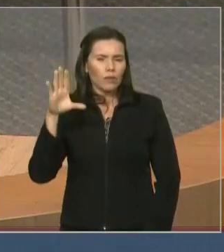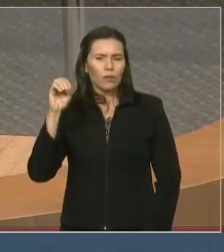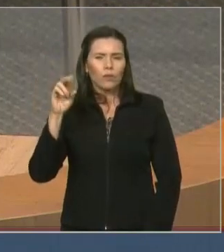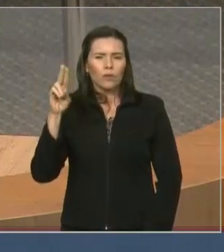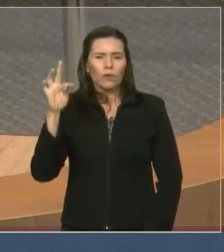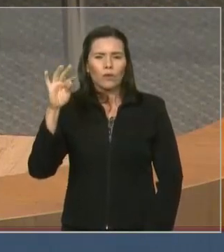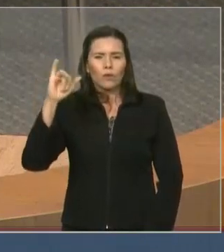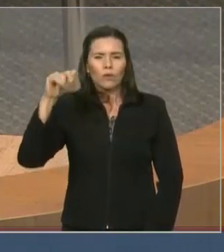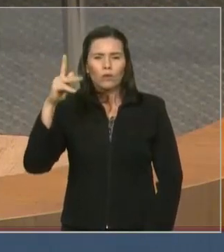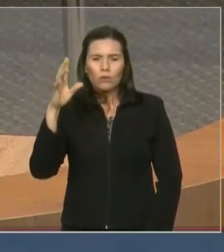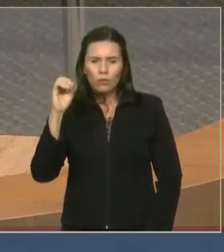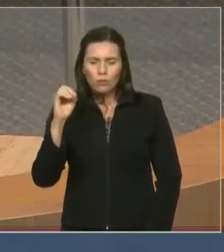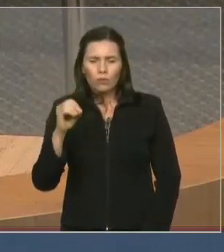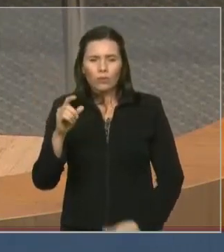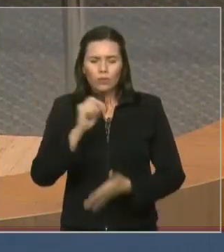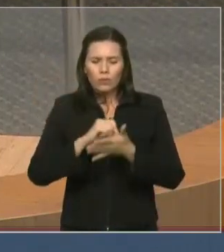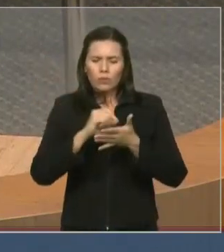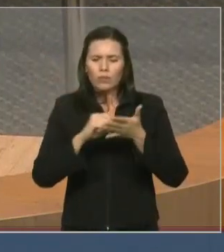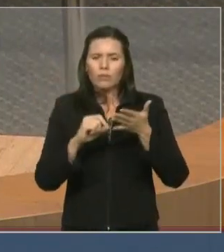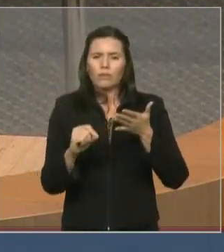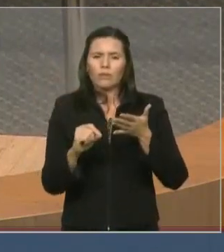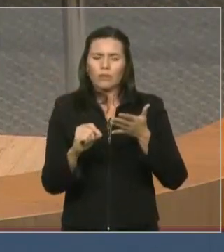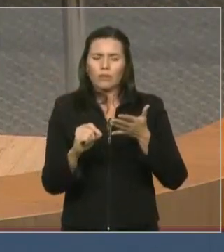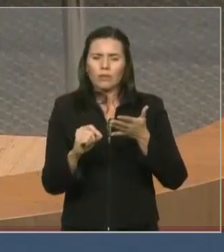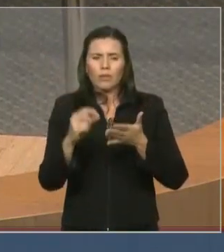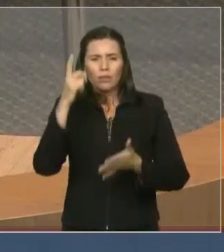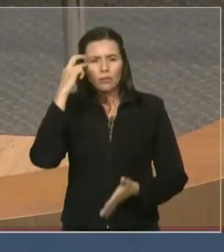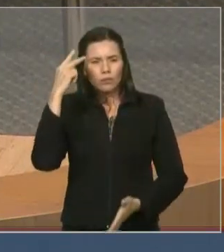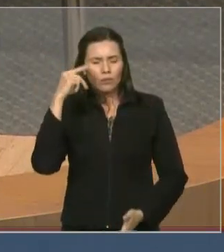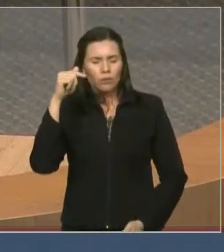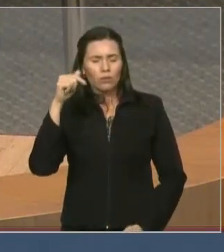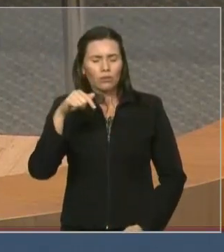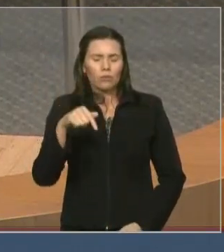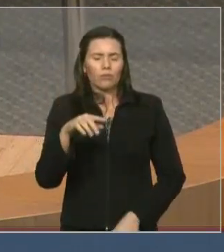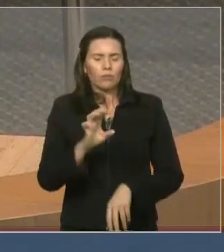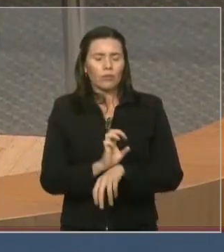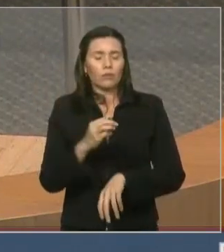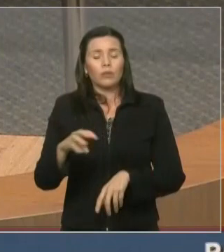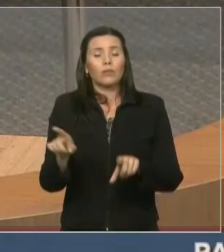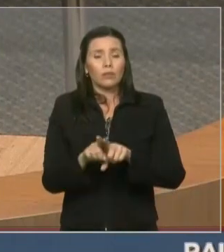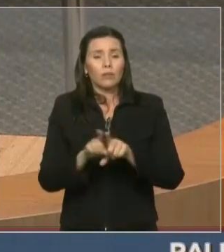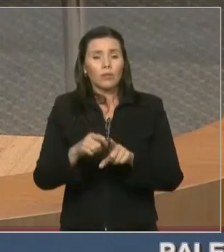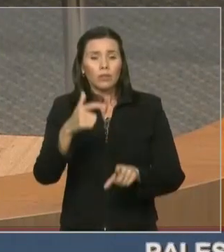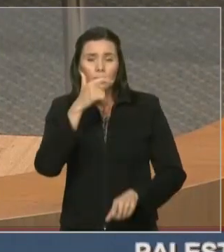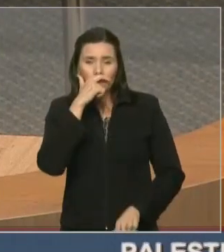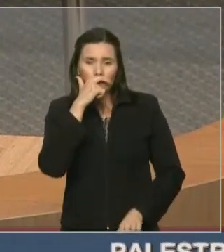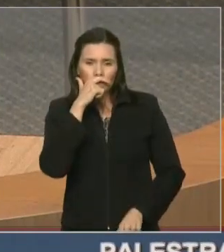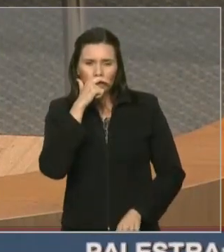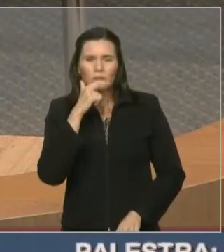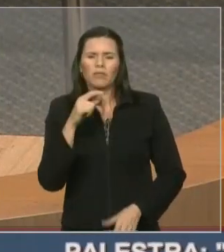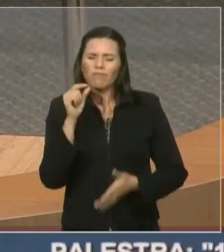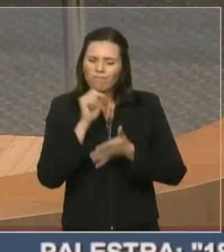escrever a história do legislativo maranhense. E o deputado César Pires teve uma participação excelente, que ele